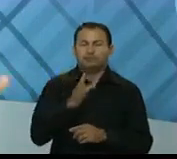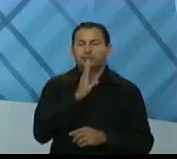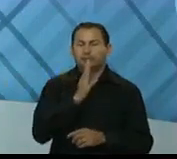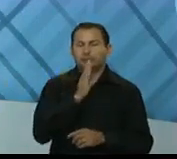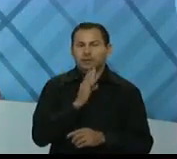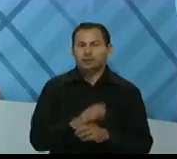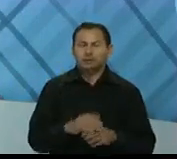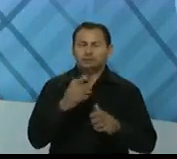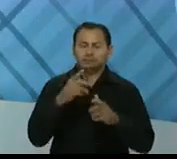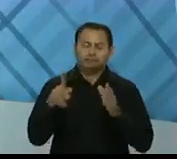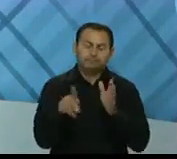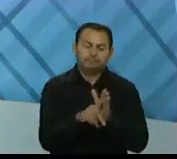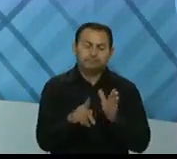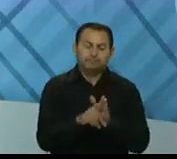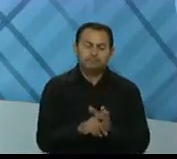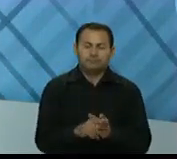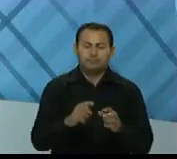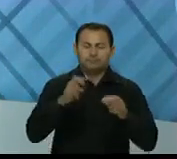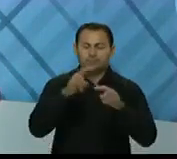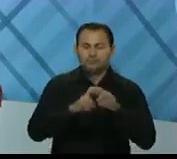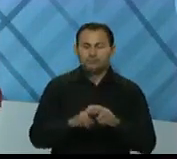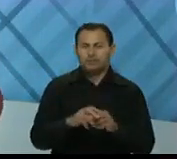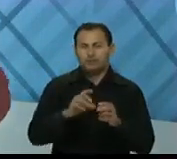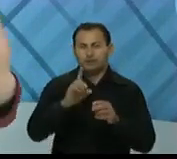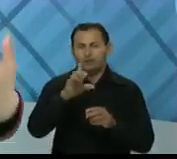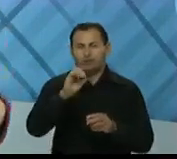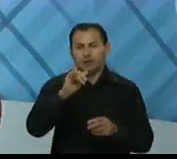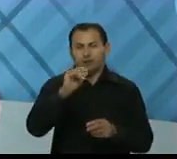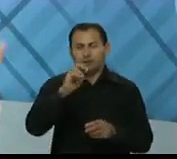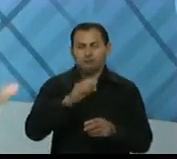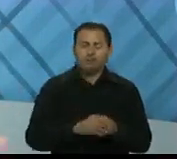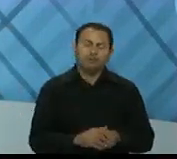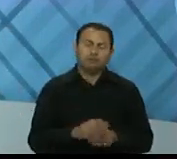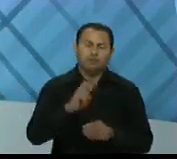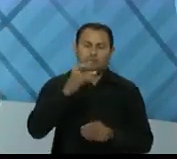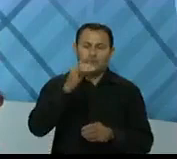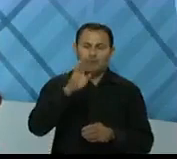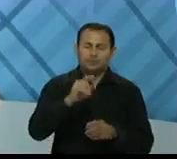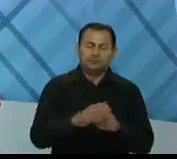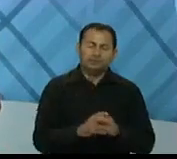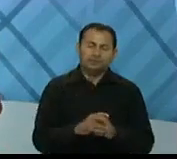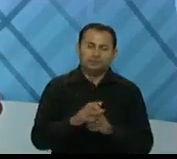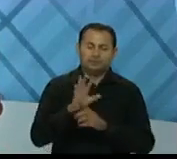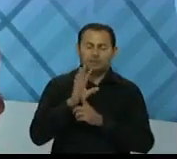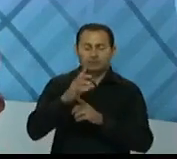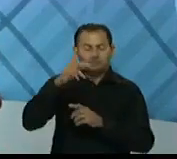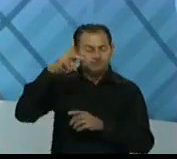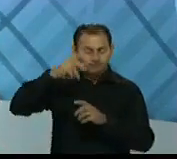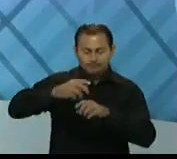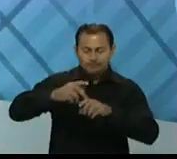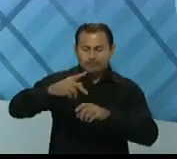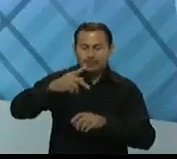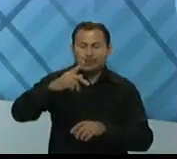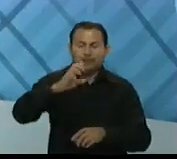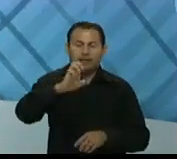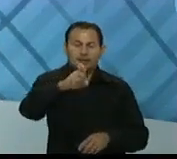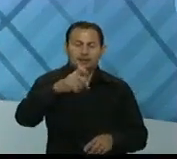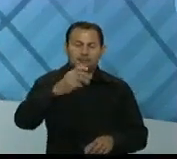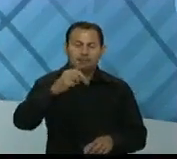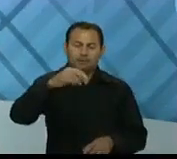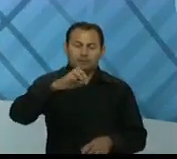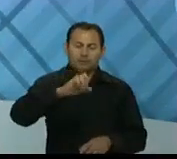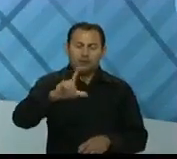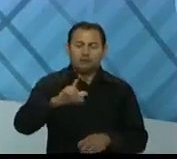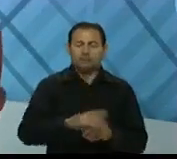conhecer essas propriedades com relação ao logaritmo neperiano, ao exponencial com a base e. Com base